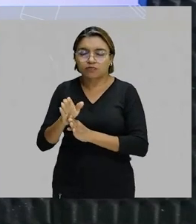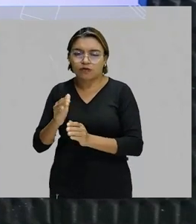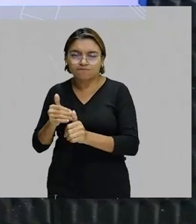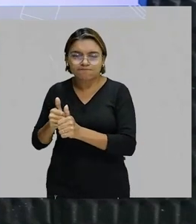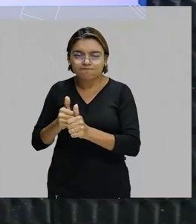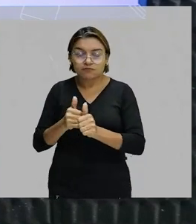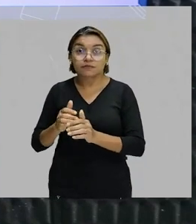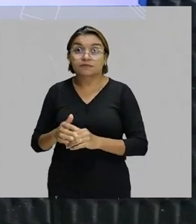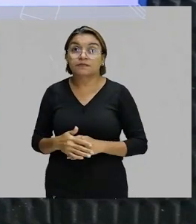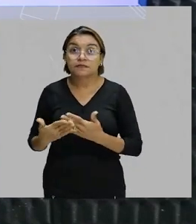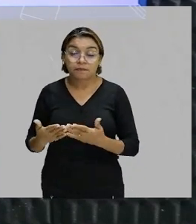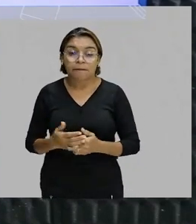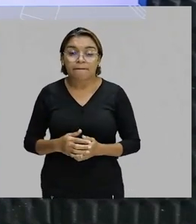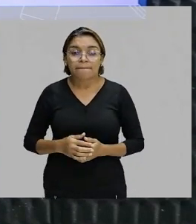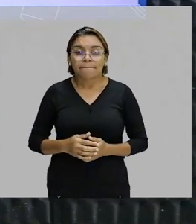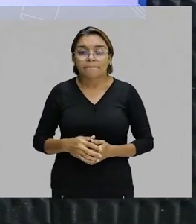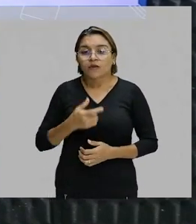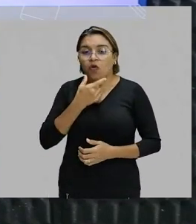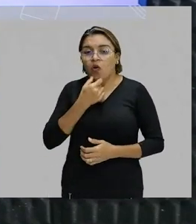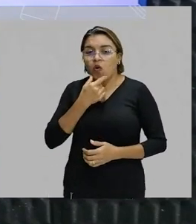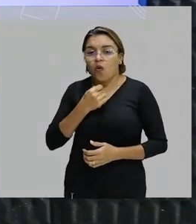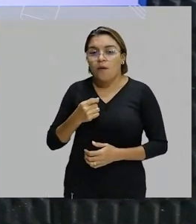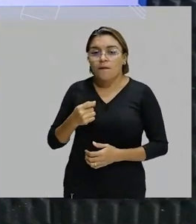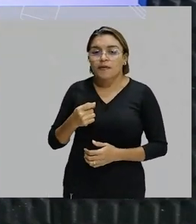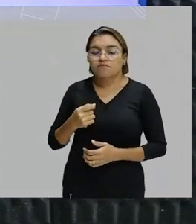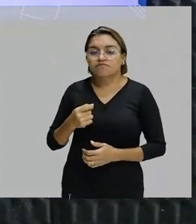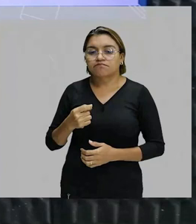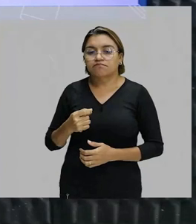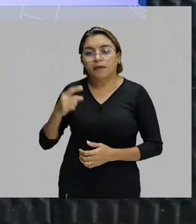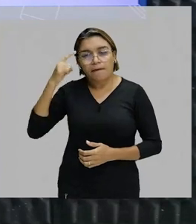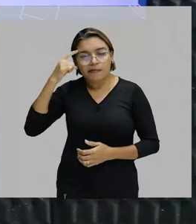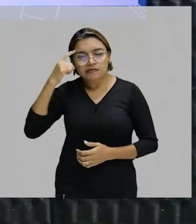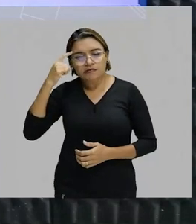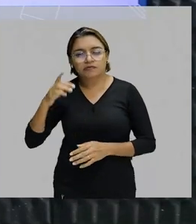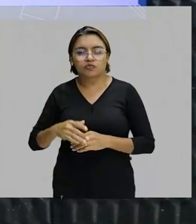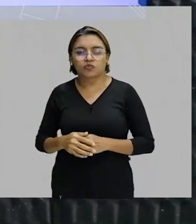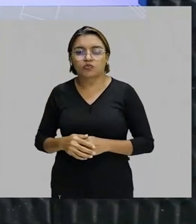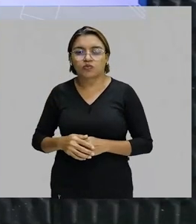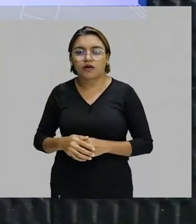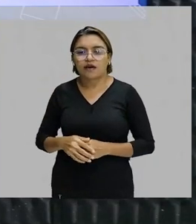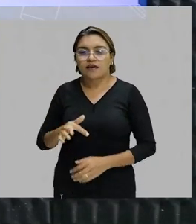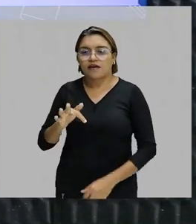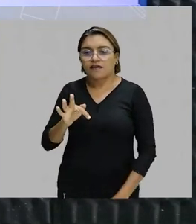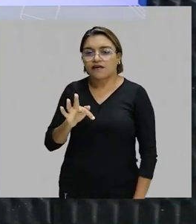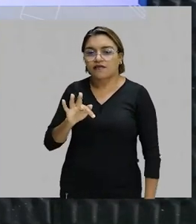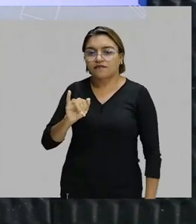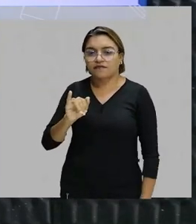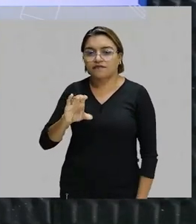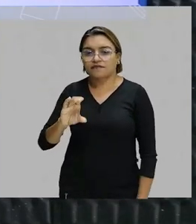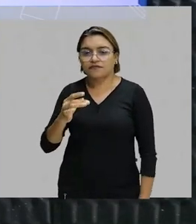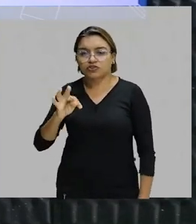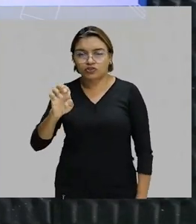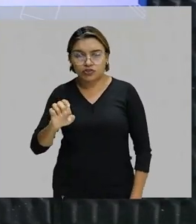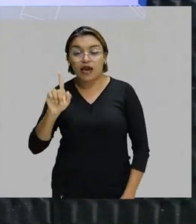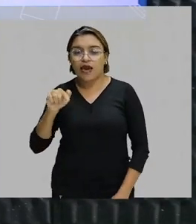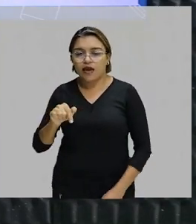ocidente para o Pensador germânio O Fit somente o povo alemão graças a uma